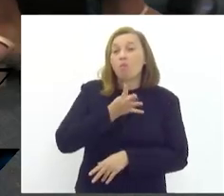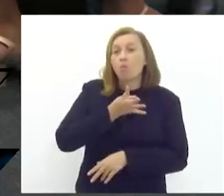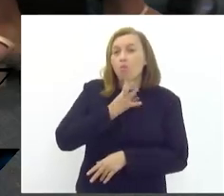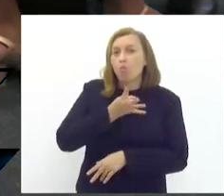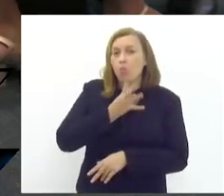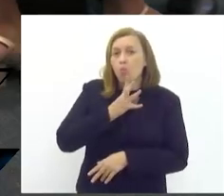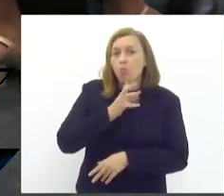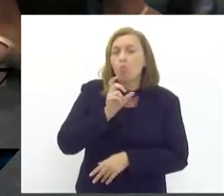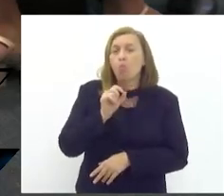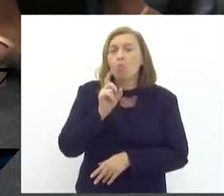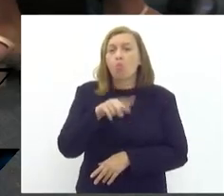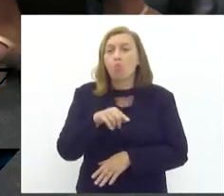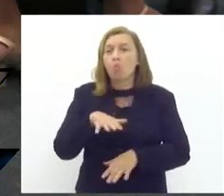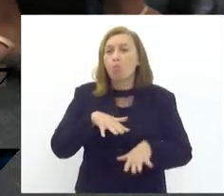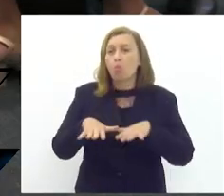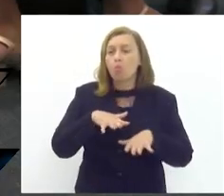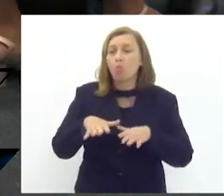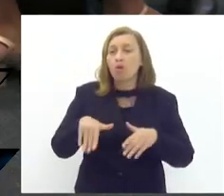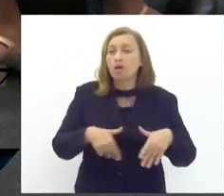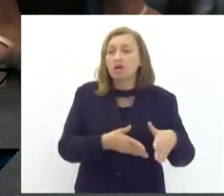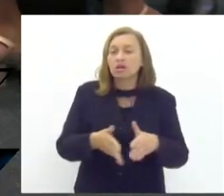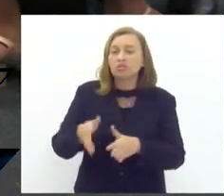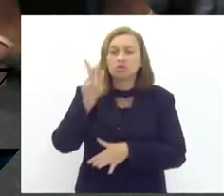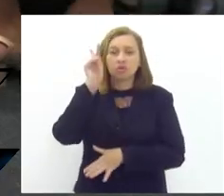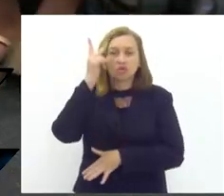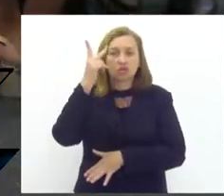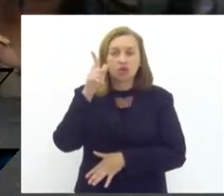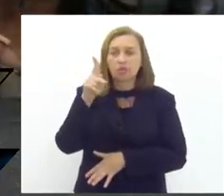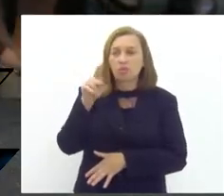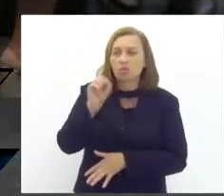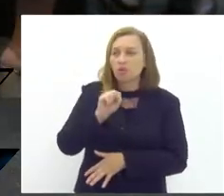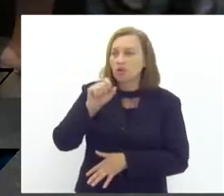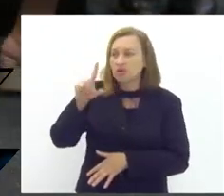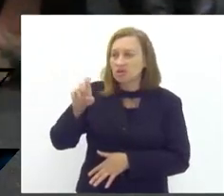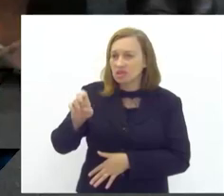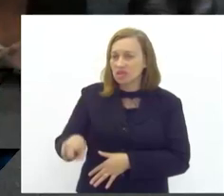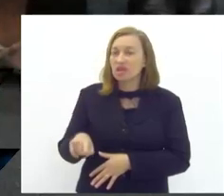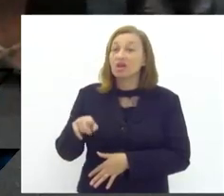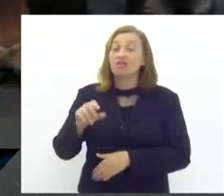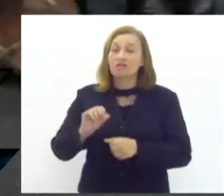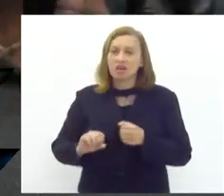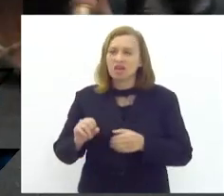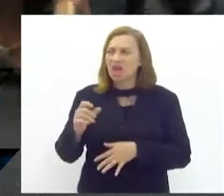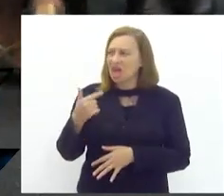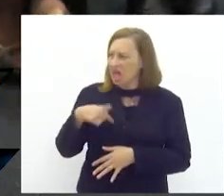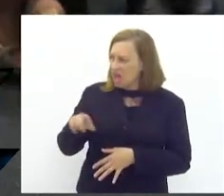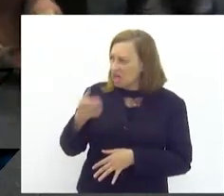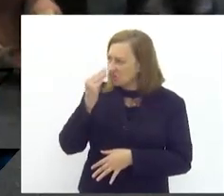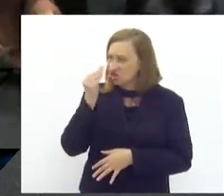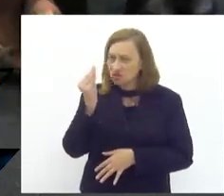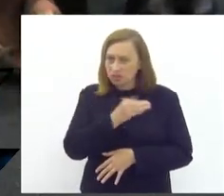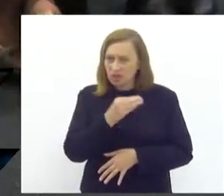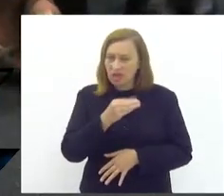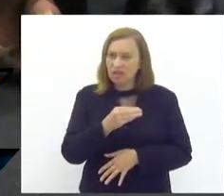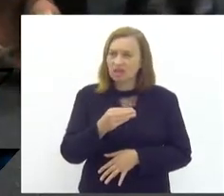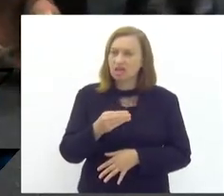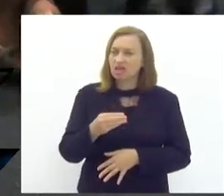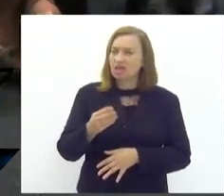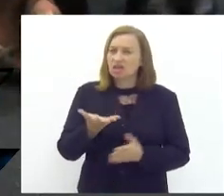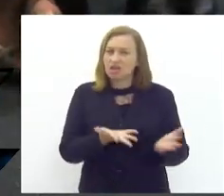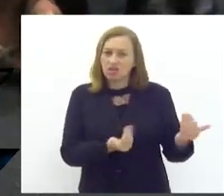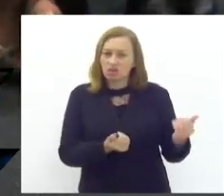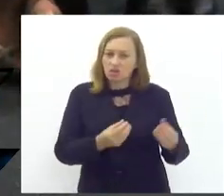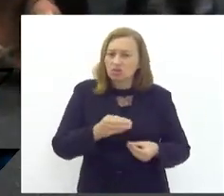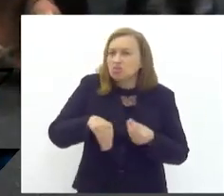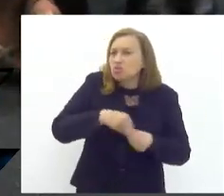o que é a movimentação o caminho histórico Que pose fez ele não nega que na sua Juventude Teve relação sim com